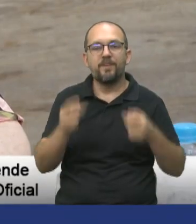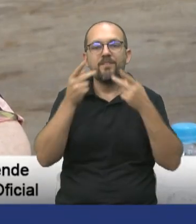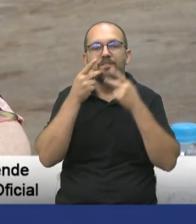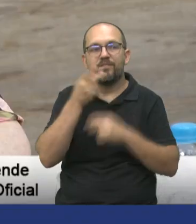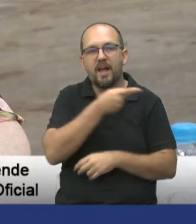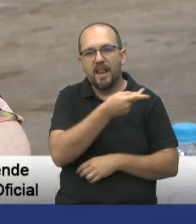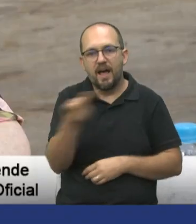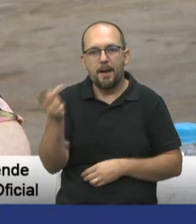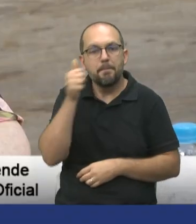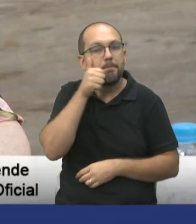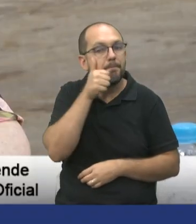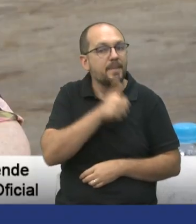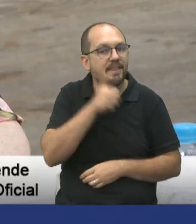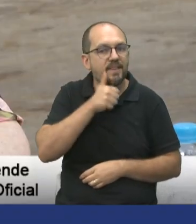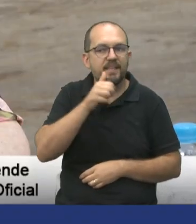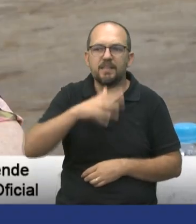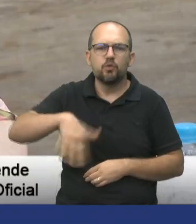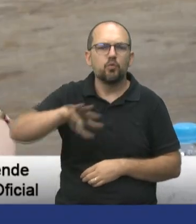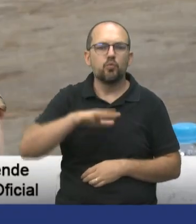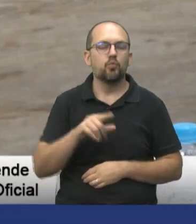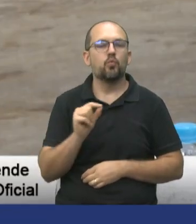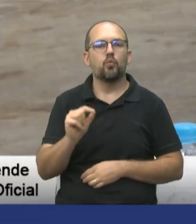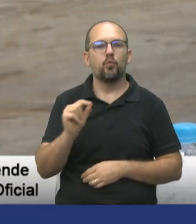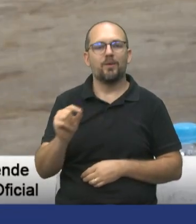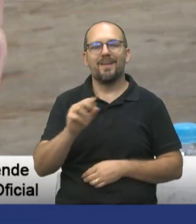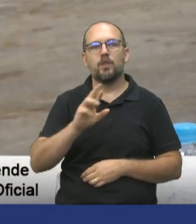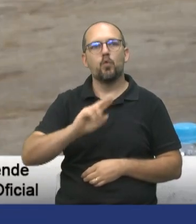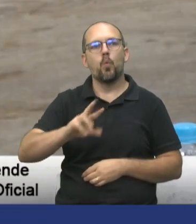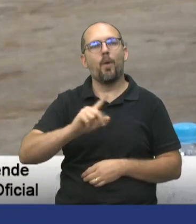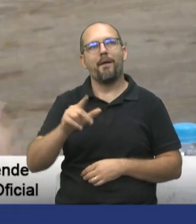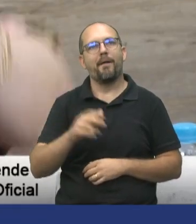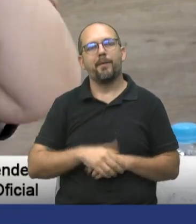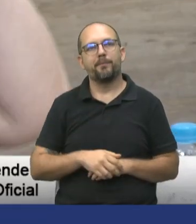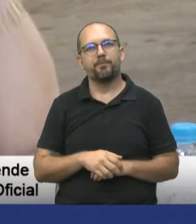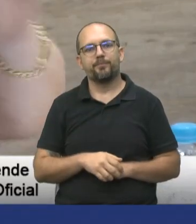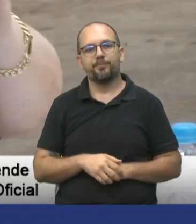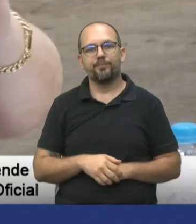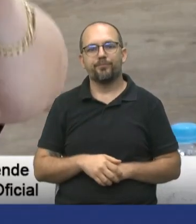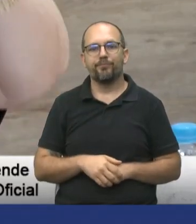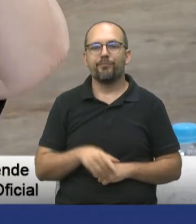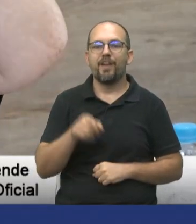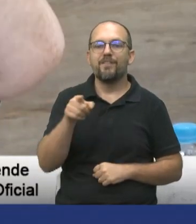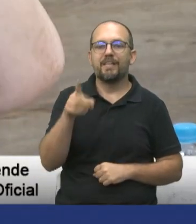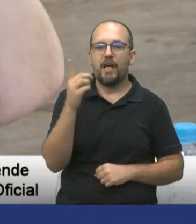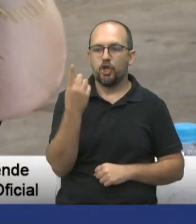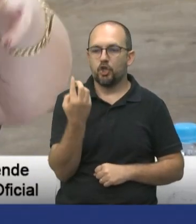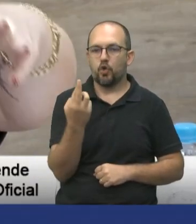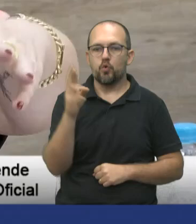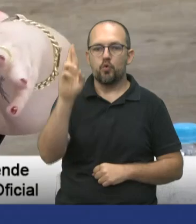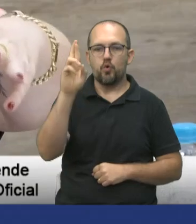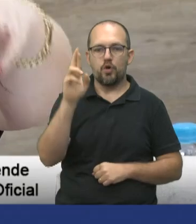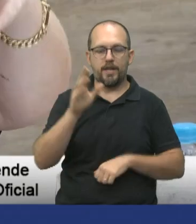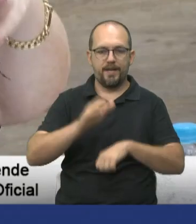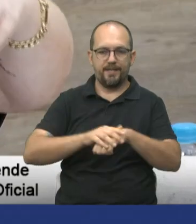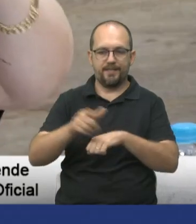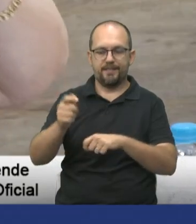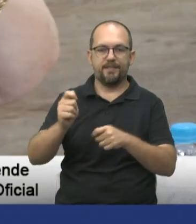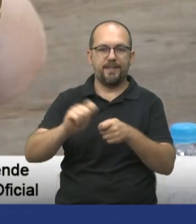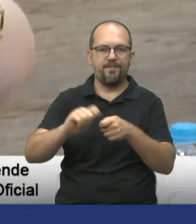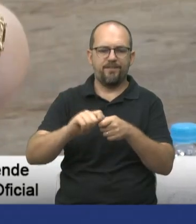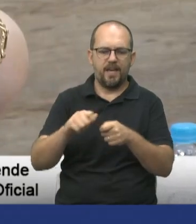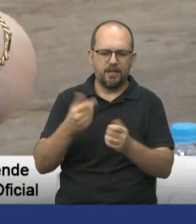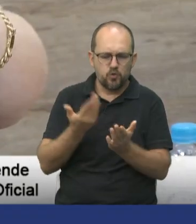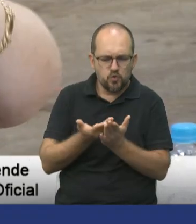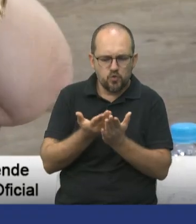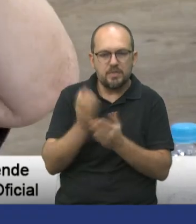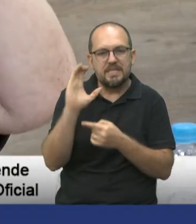meninas que não é que você, a doutora, que fez uma área de